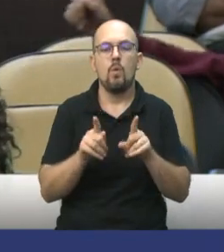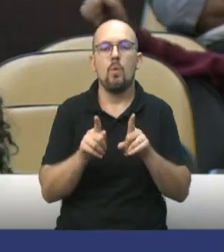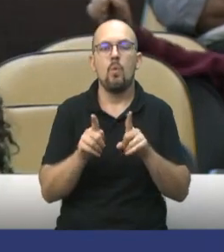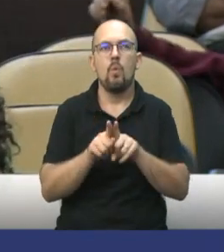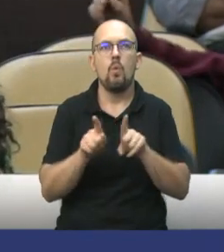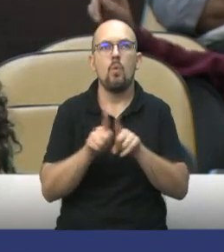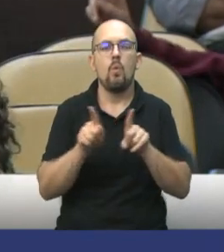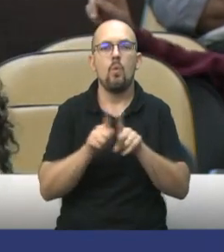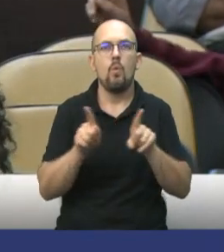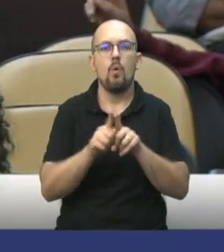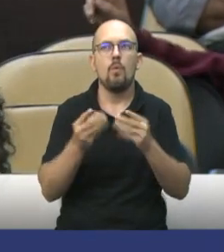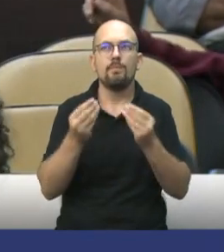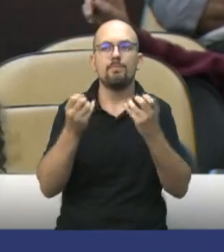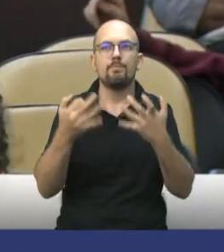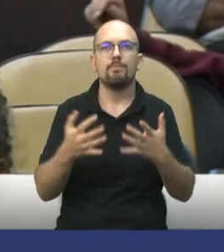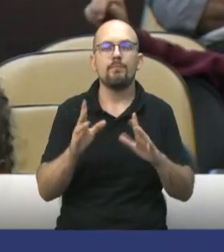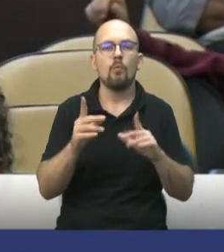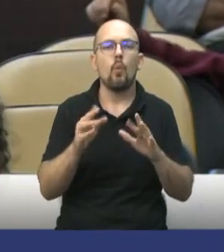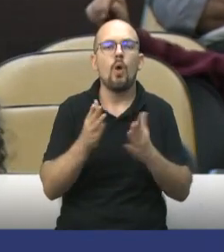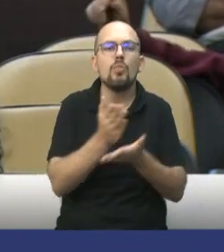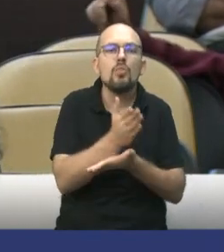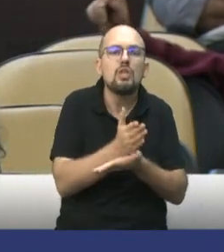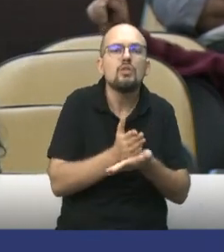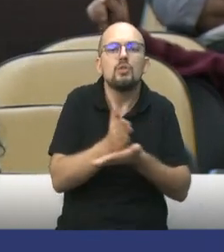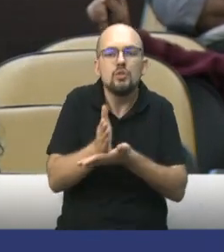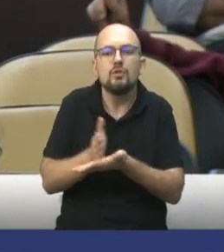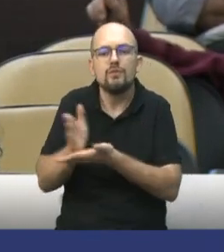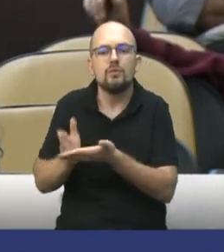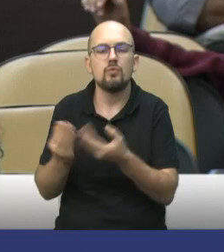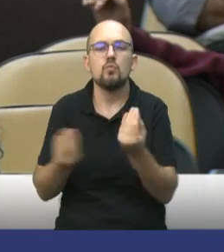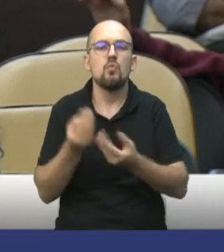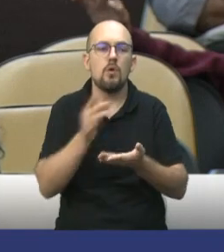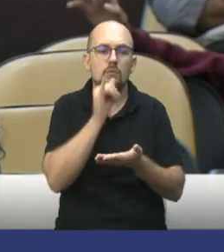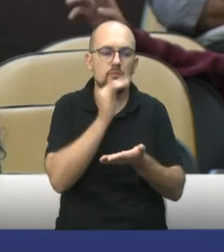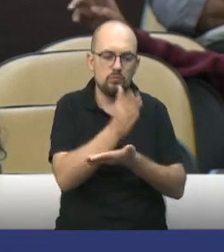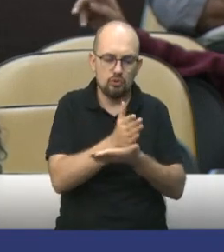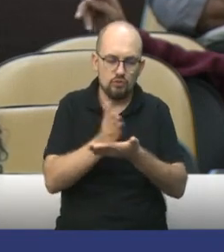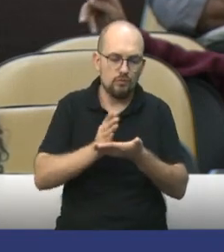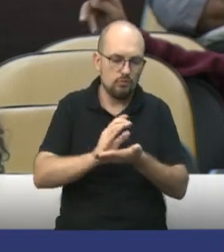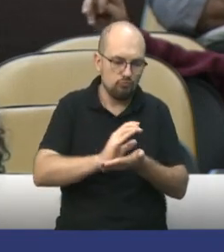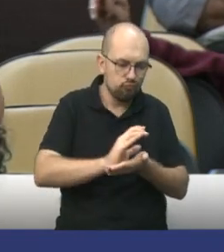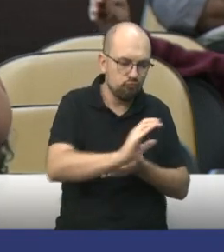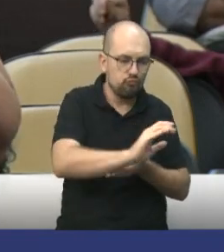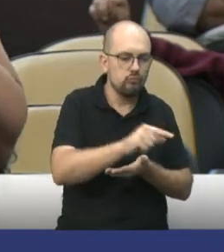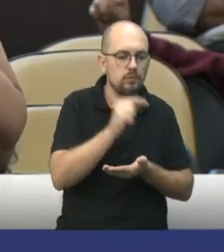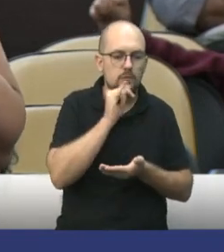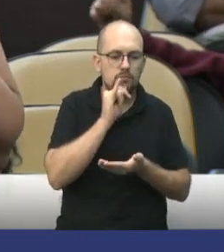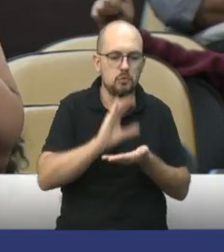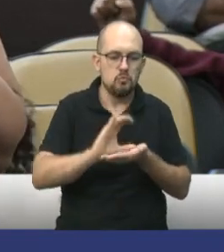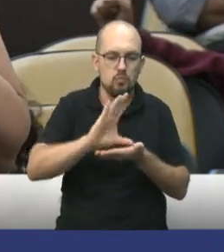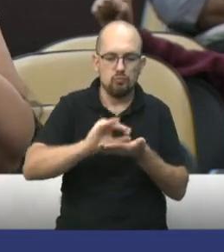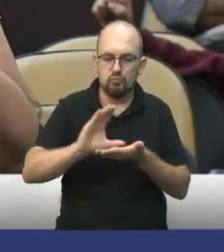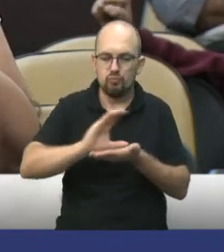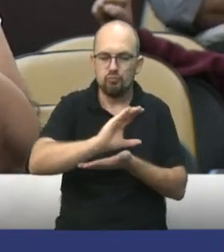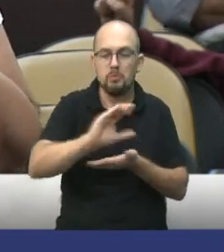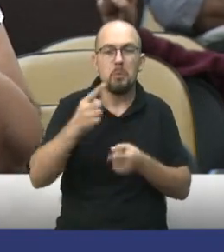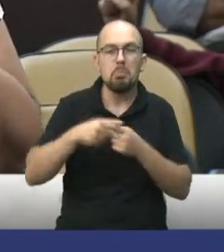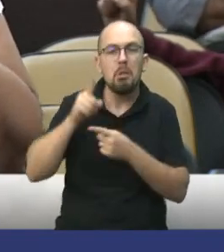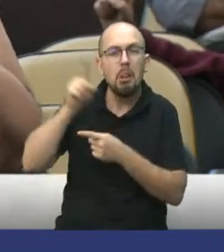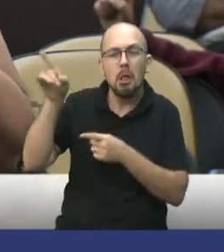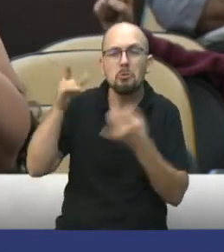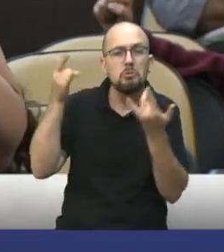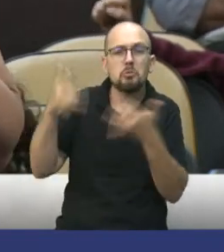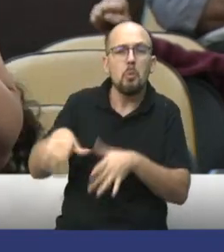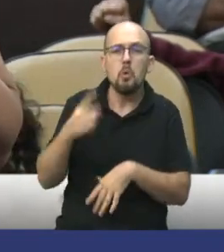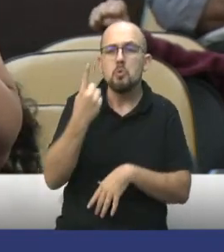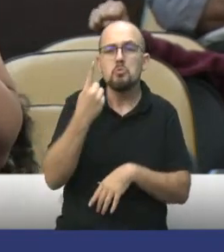Como falar? Essa divisão. Qual bairro vai ficar com tal coisa? Porque para nós lá só sobrou uma academia ao